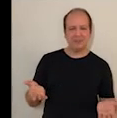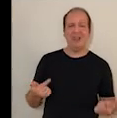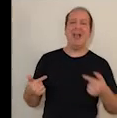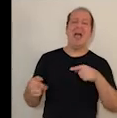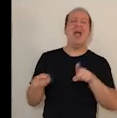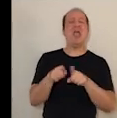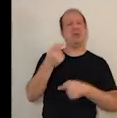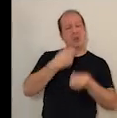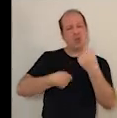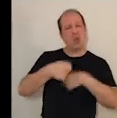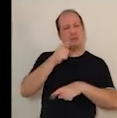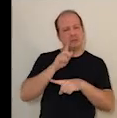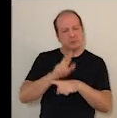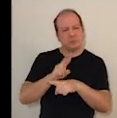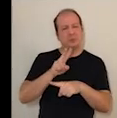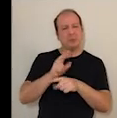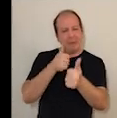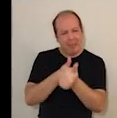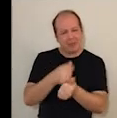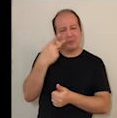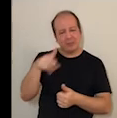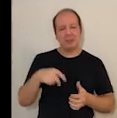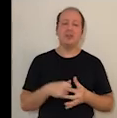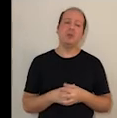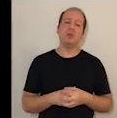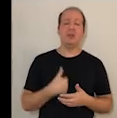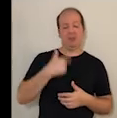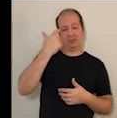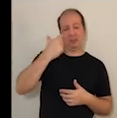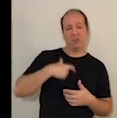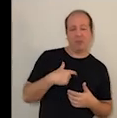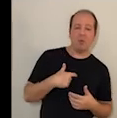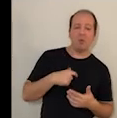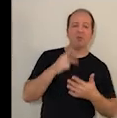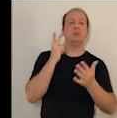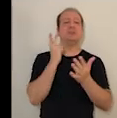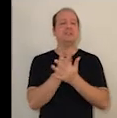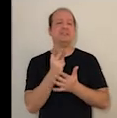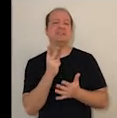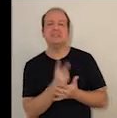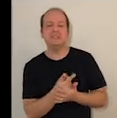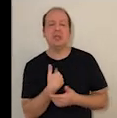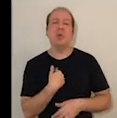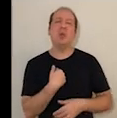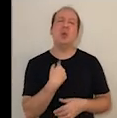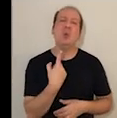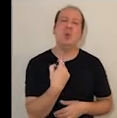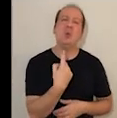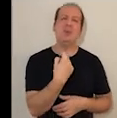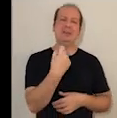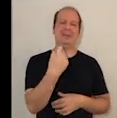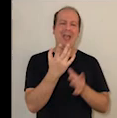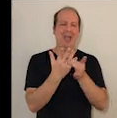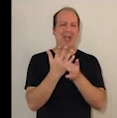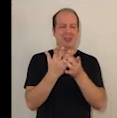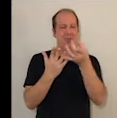Seu melhor amigo. Eu geria os seus negócios, era quem estava mais perto dele. E eu lhe dei dinheiro,